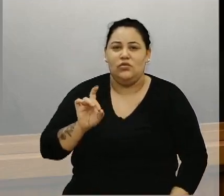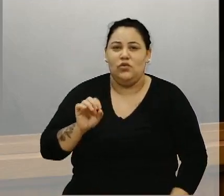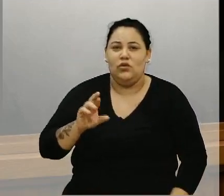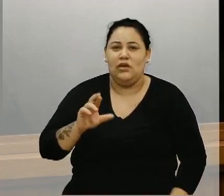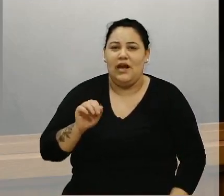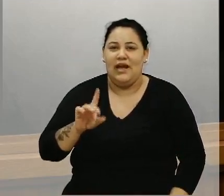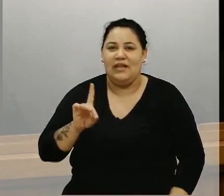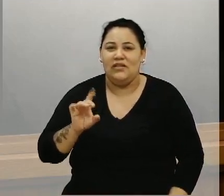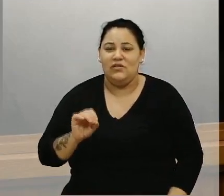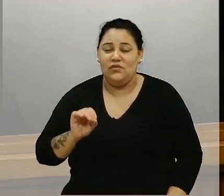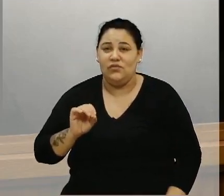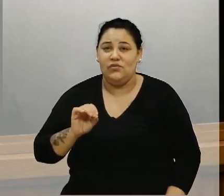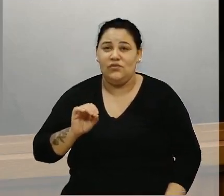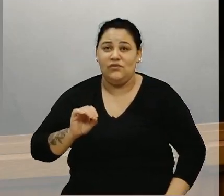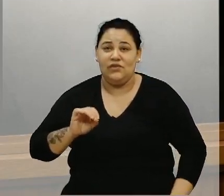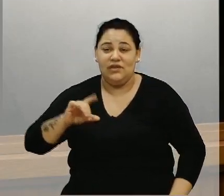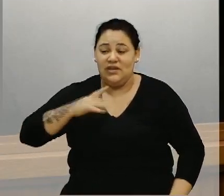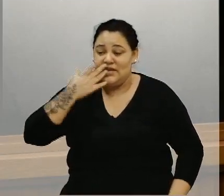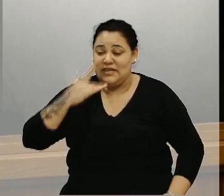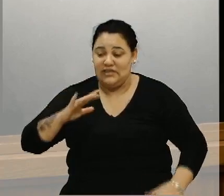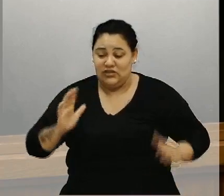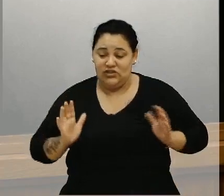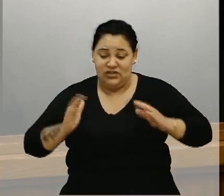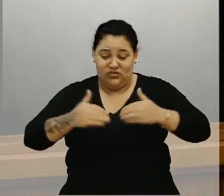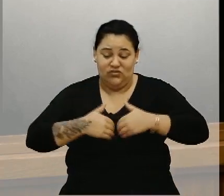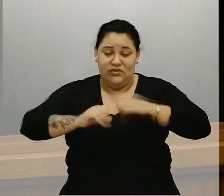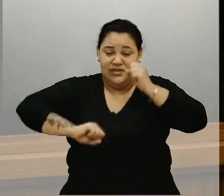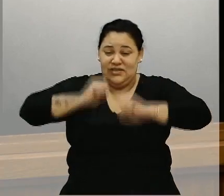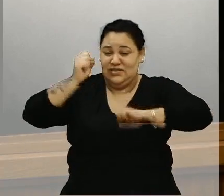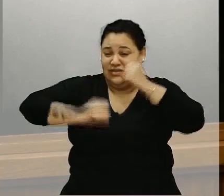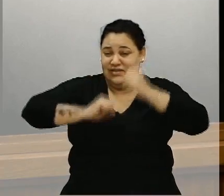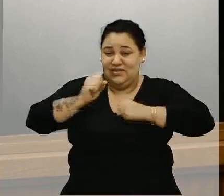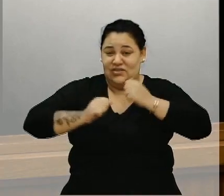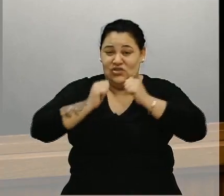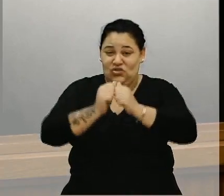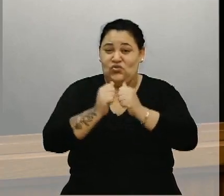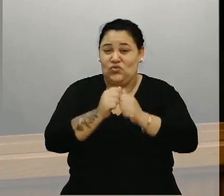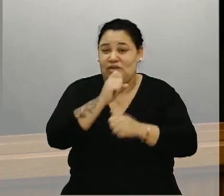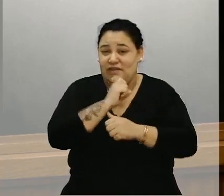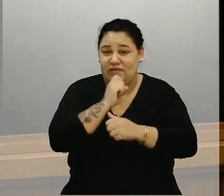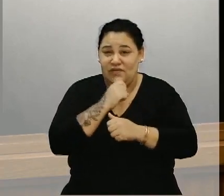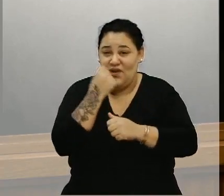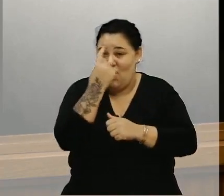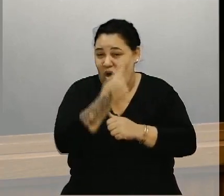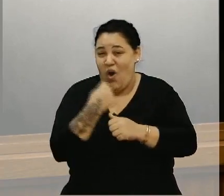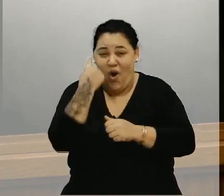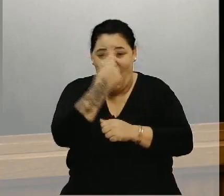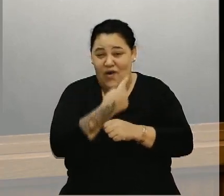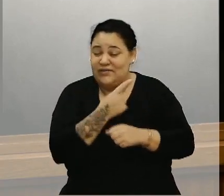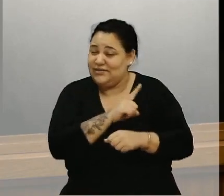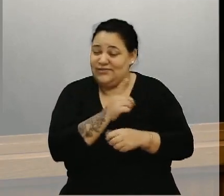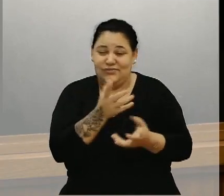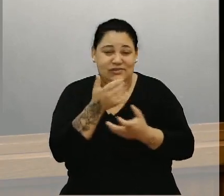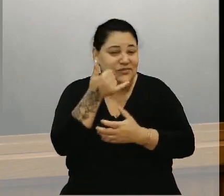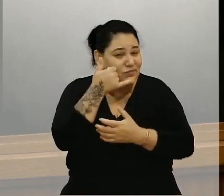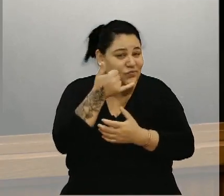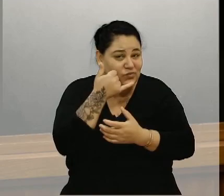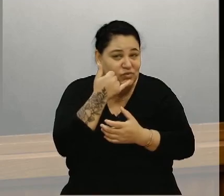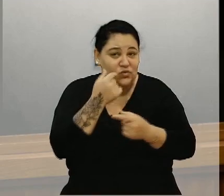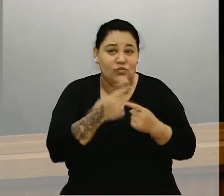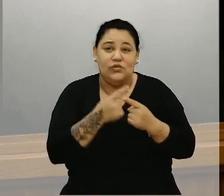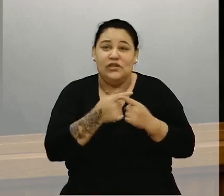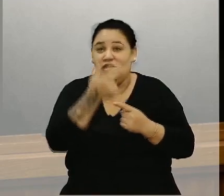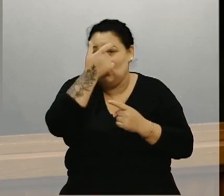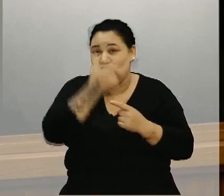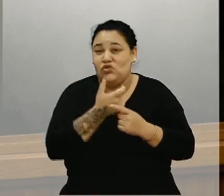em surto, mesmo estando com a avó, há horas, e não queria falar com a mãe pelo telefone, porque ele estava achando que